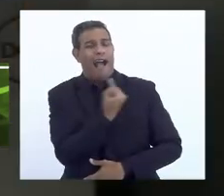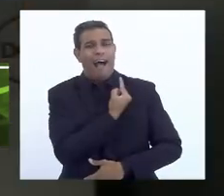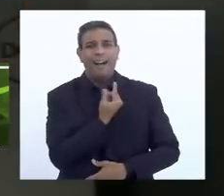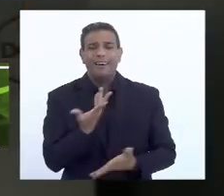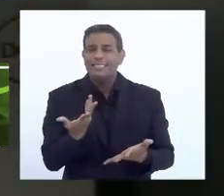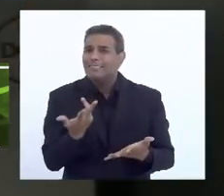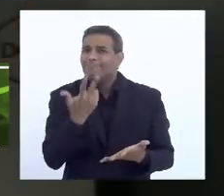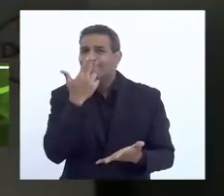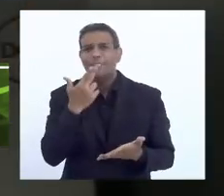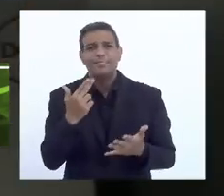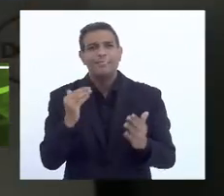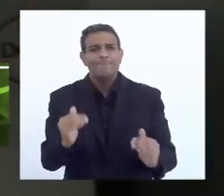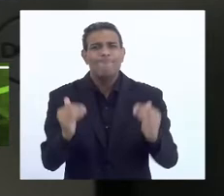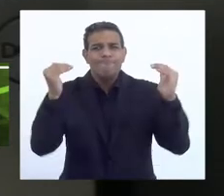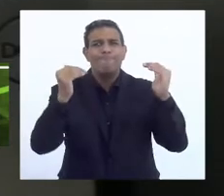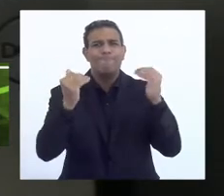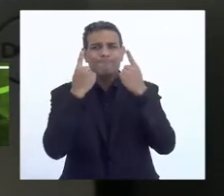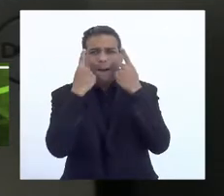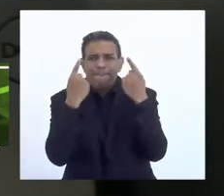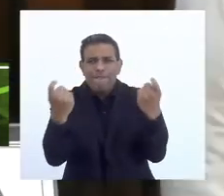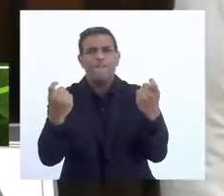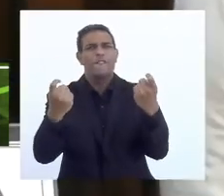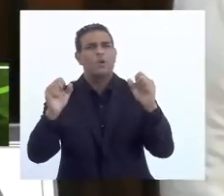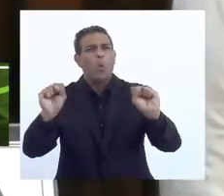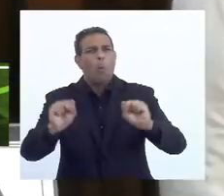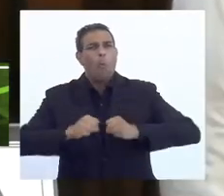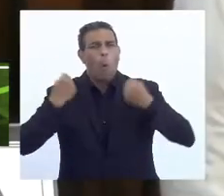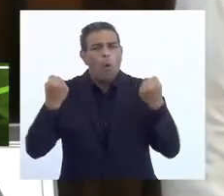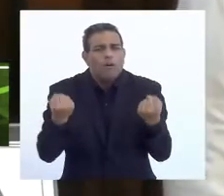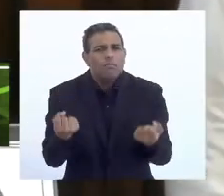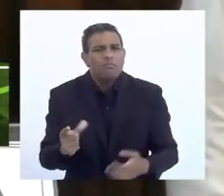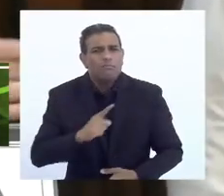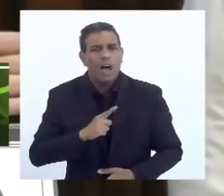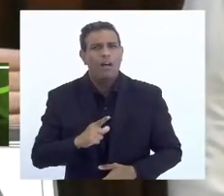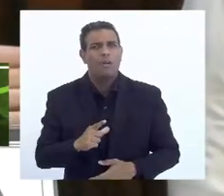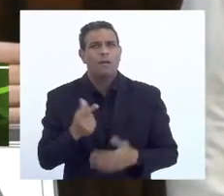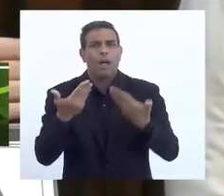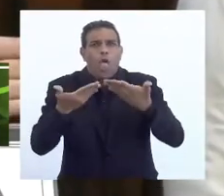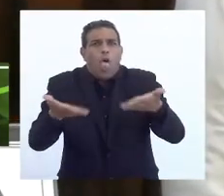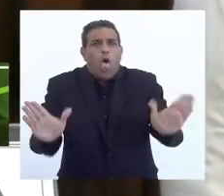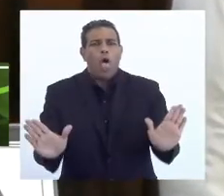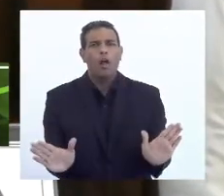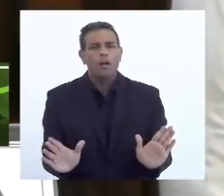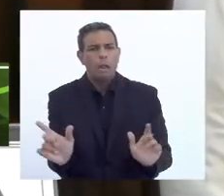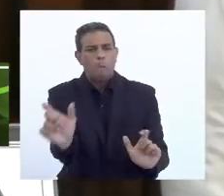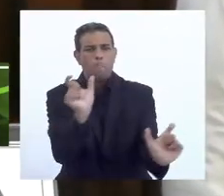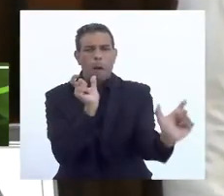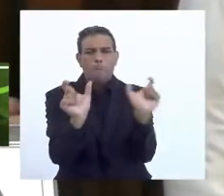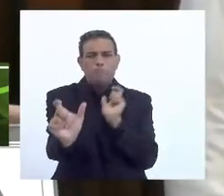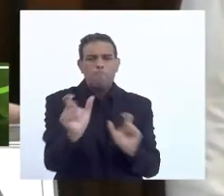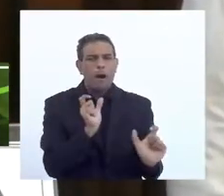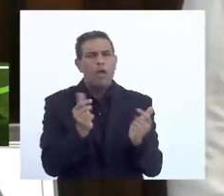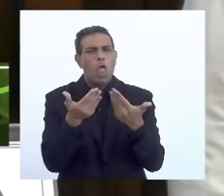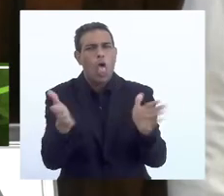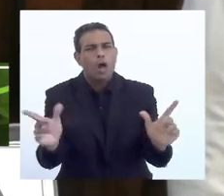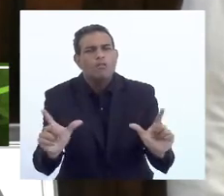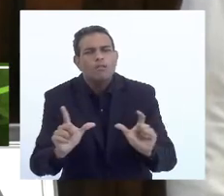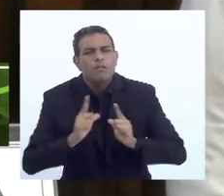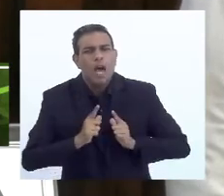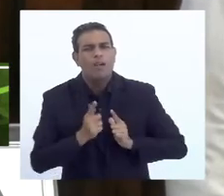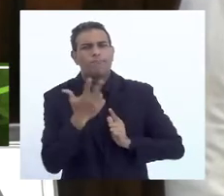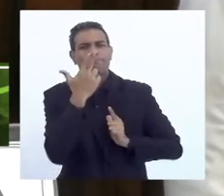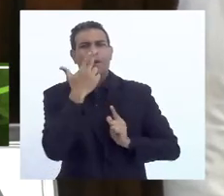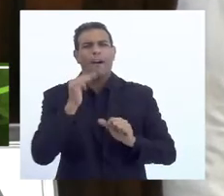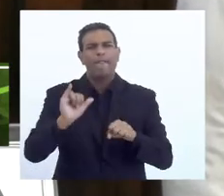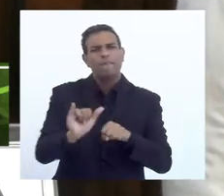tão mais violência contra nós no último período. Foi aberta uma gaiola, foi liberado um método